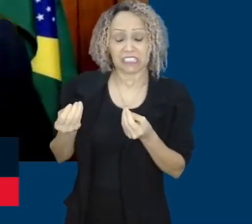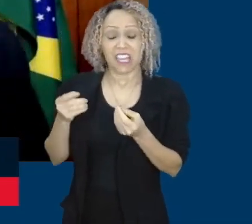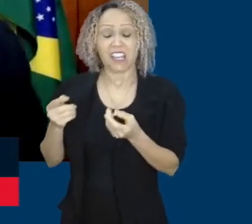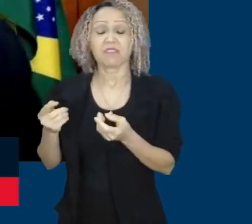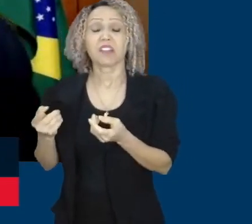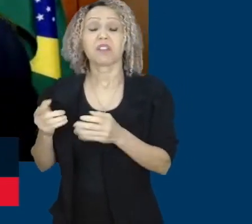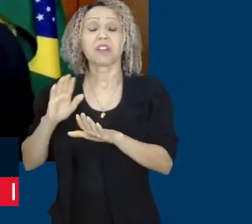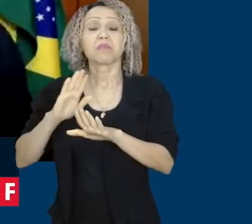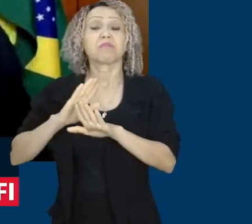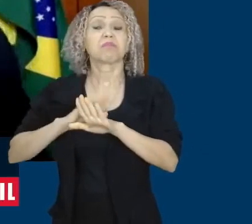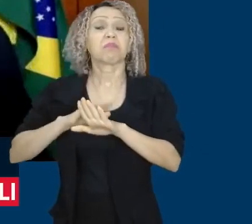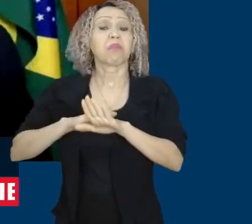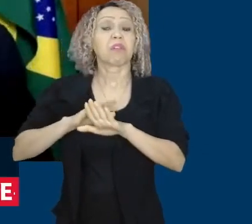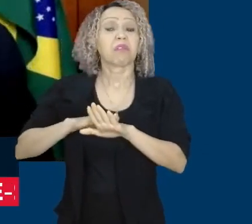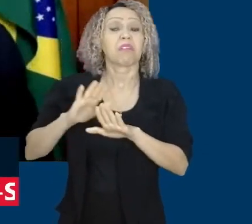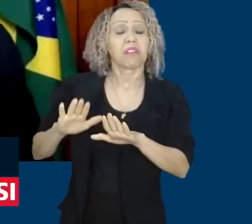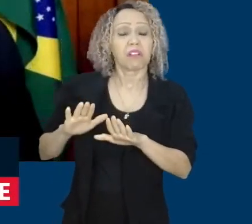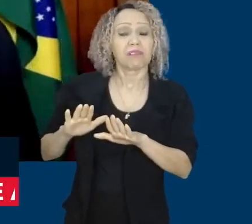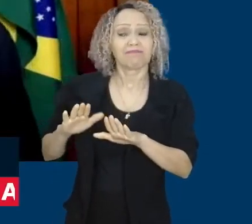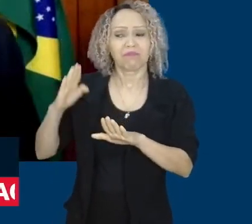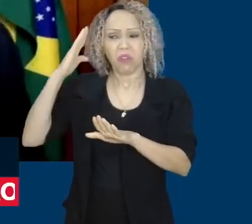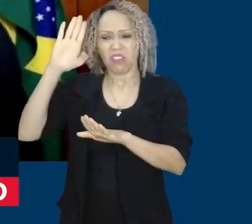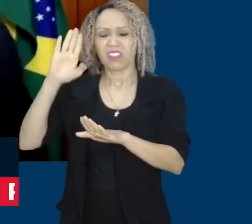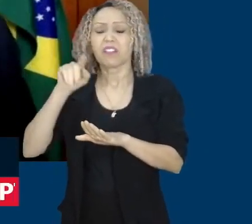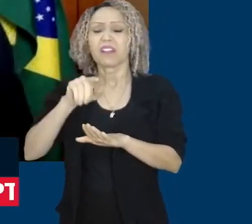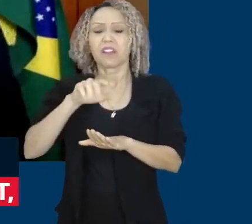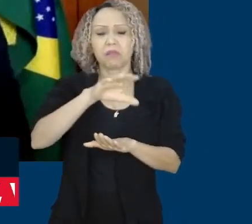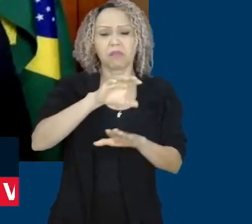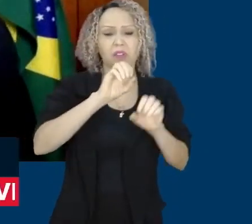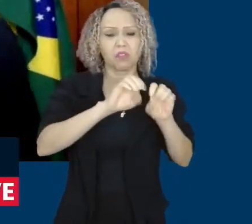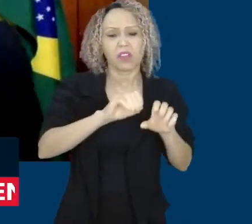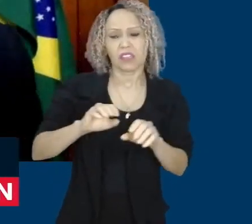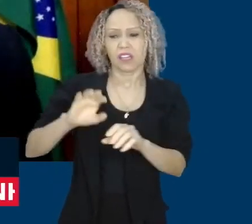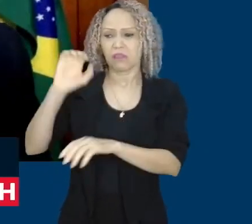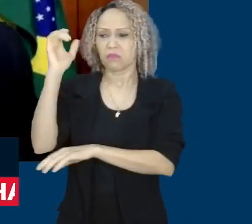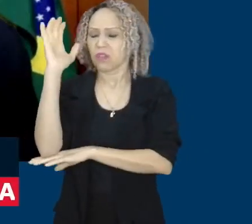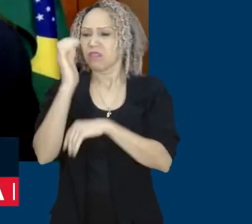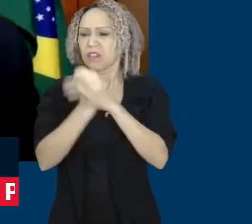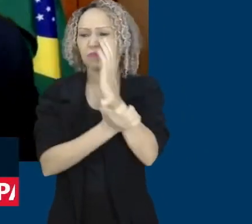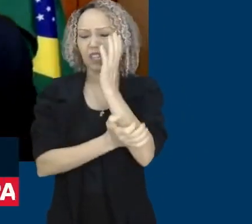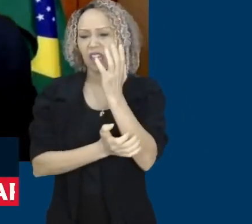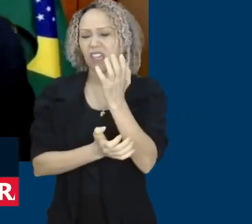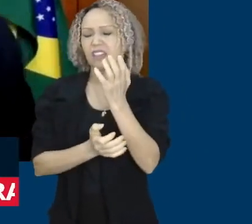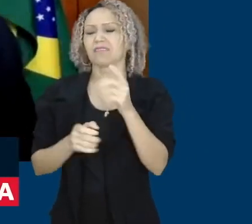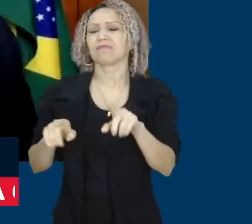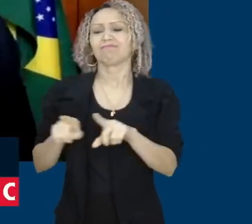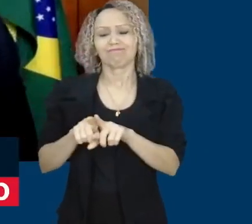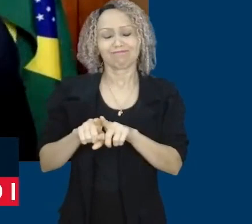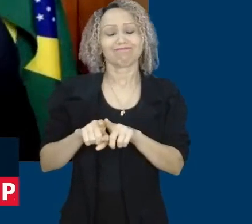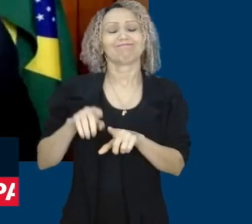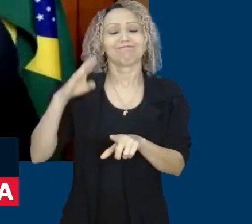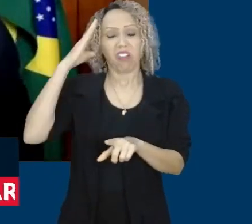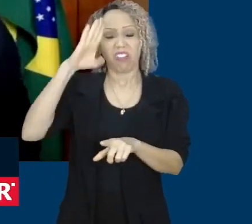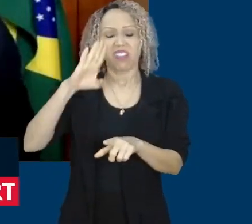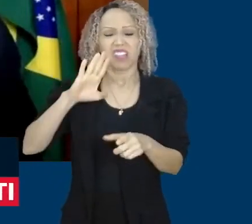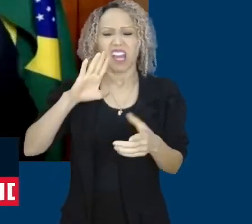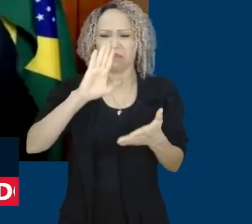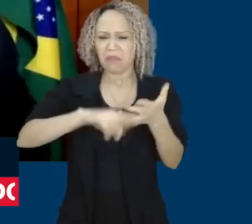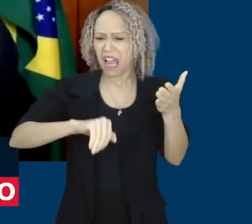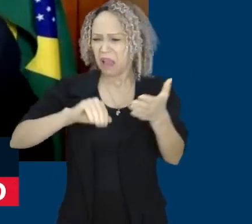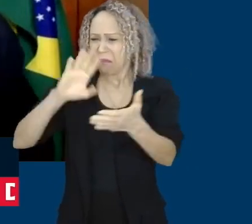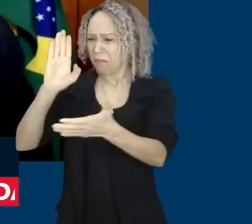cortaram inúmeros recursos dessas duas pastas, né? Da defesa do meio ambiente, do modelo